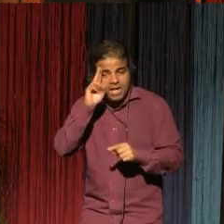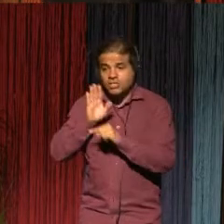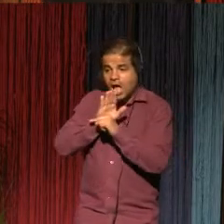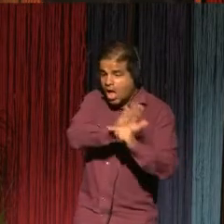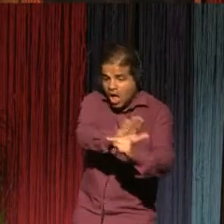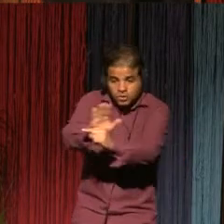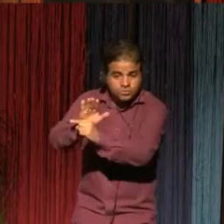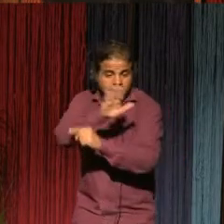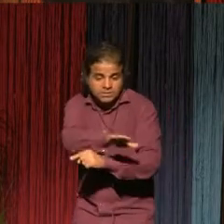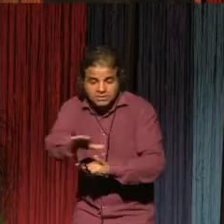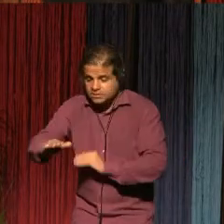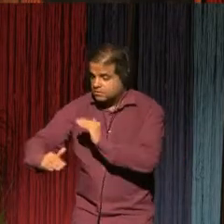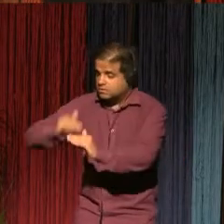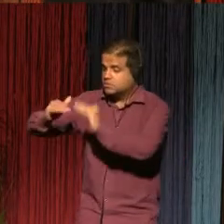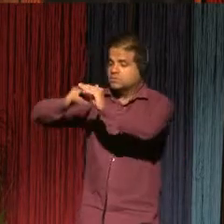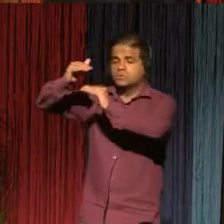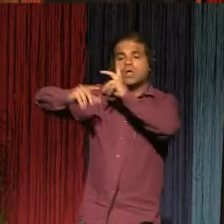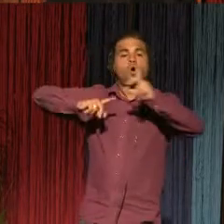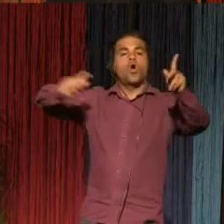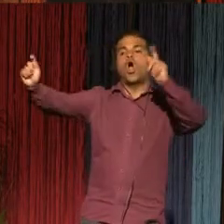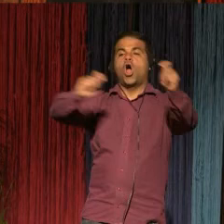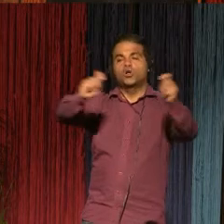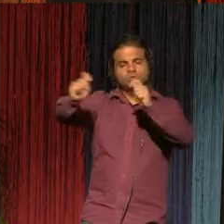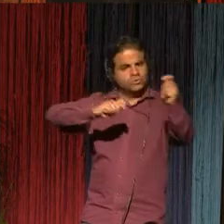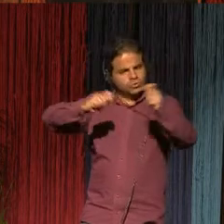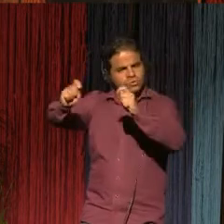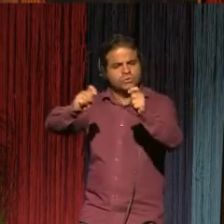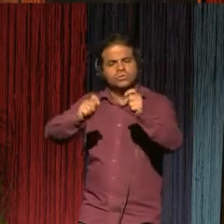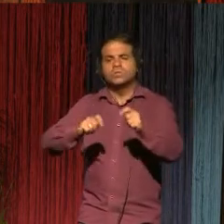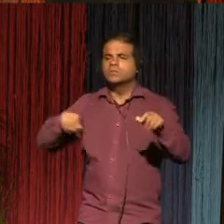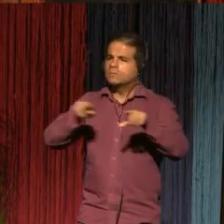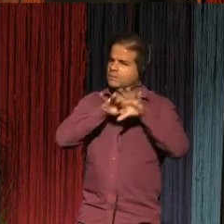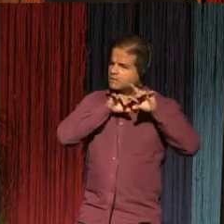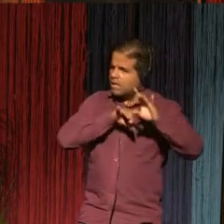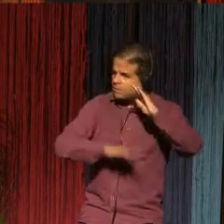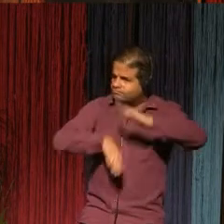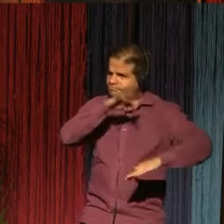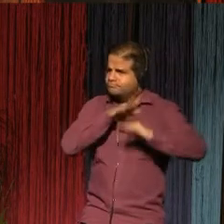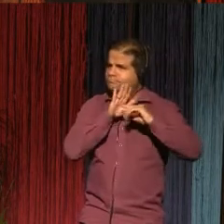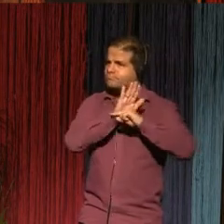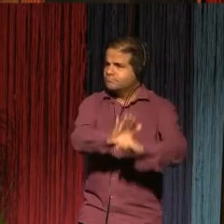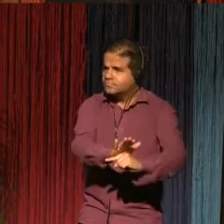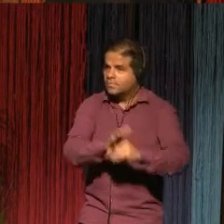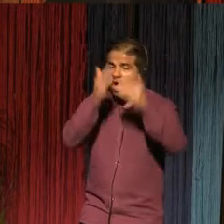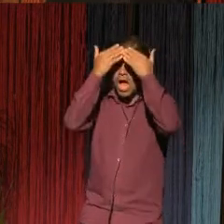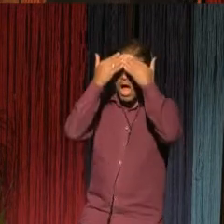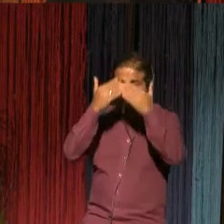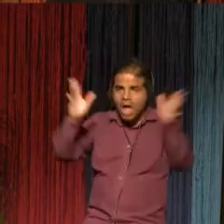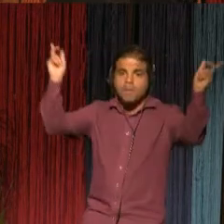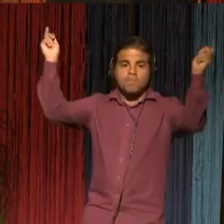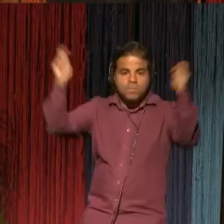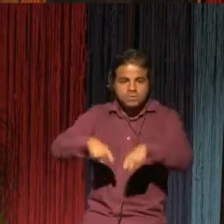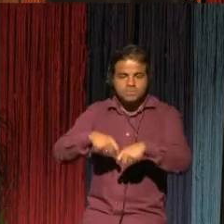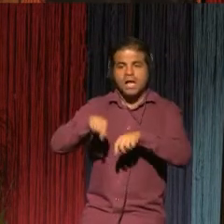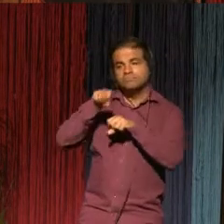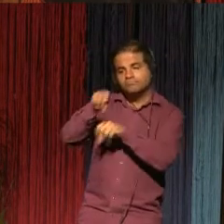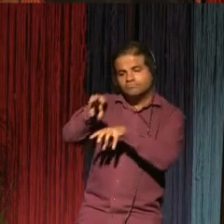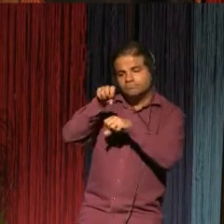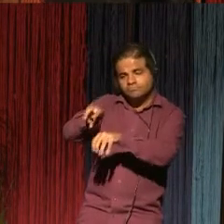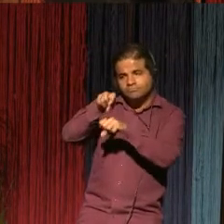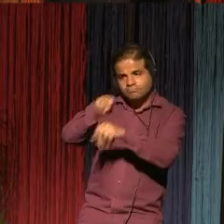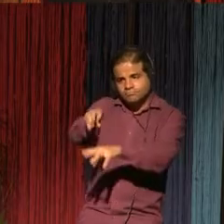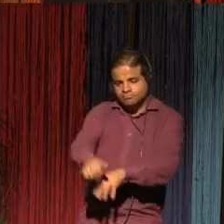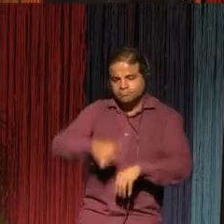Ajudar as crianças a desenvolverem um autocontrole rudimentar e técnicas de apoio abrem a possibilidade para uma educação